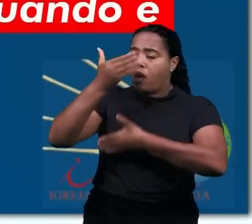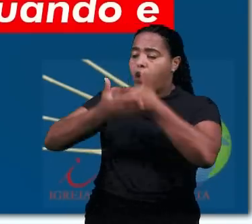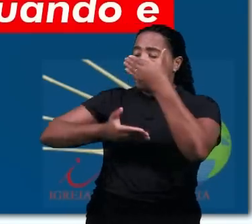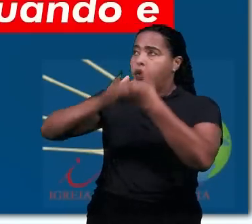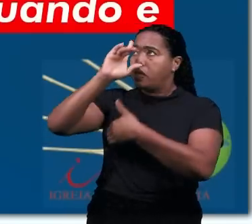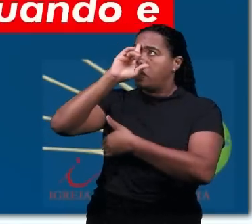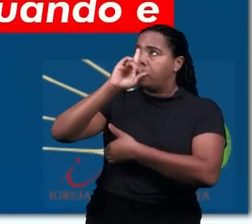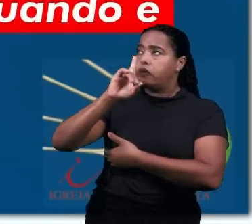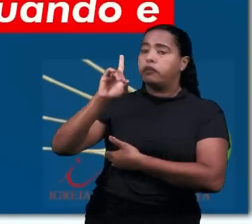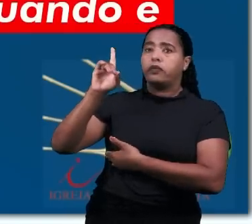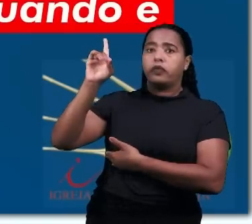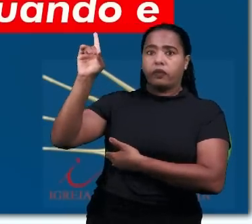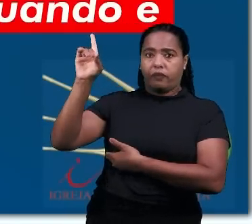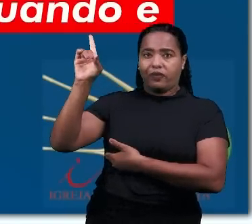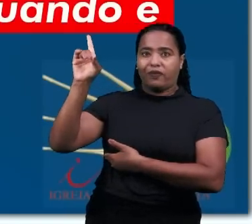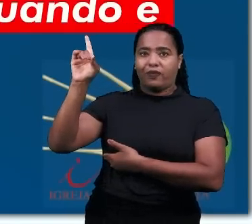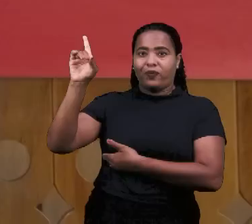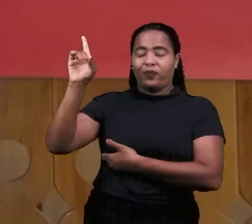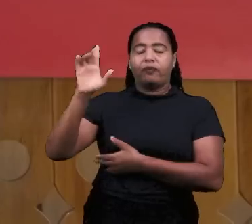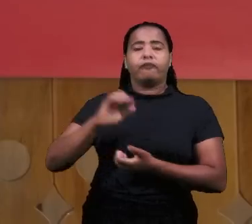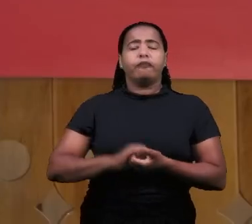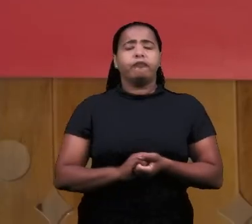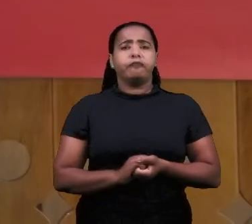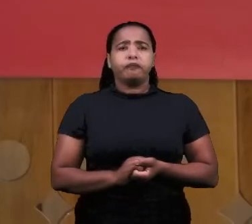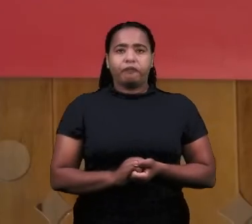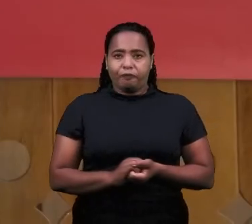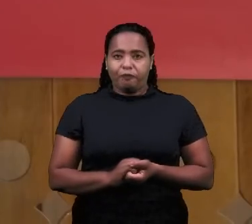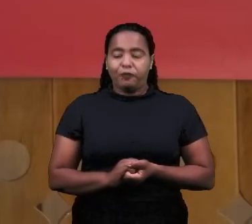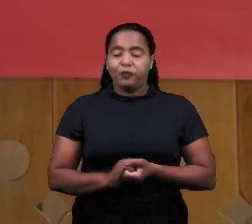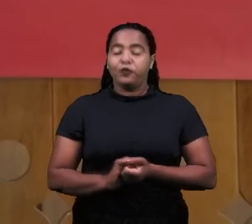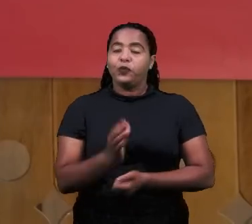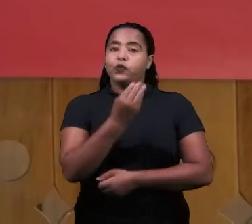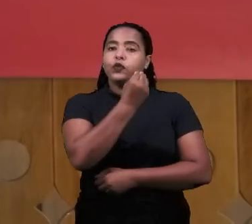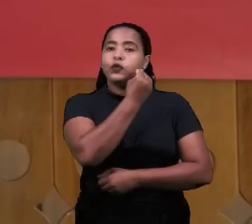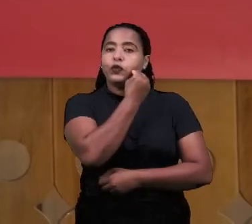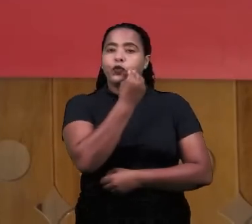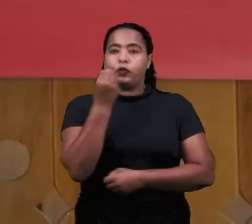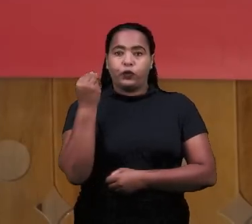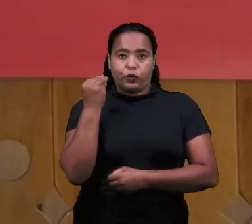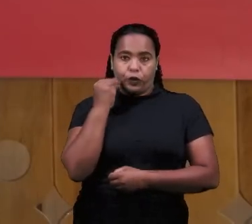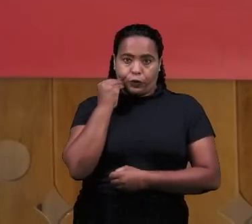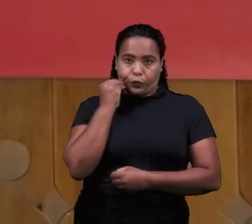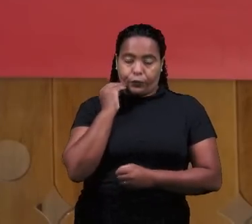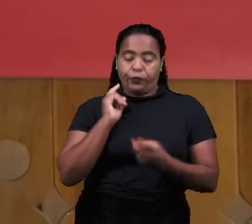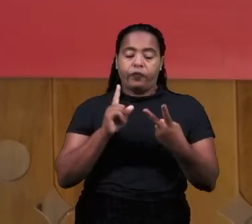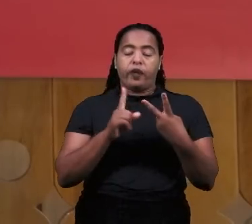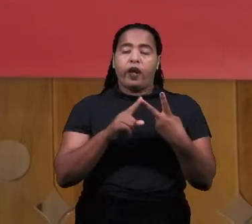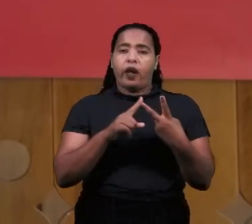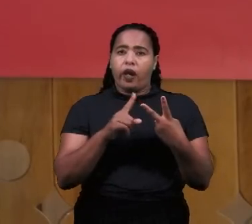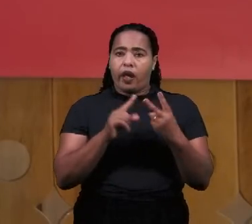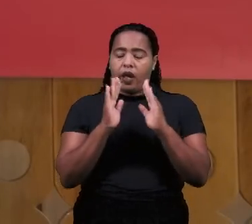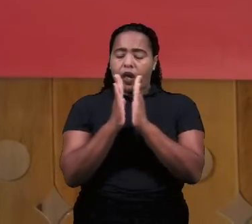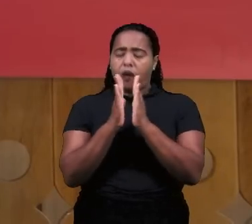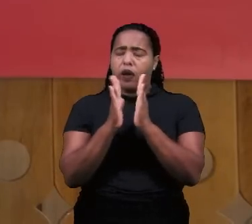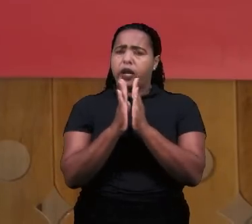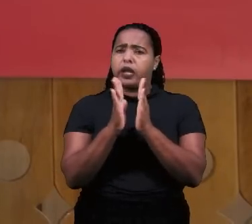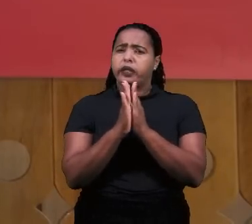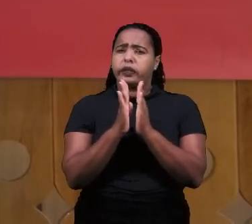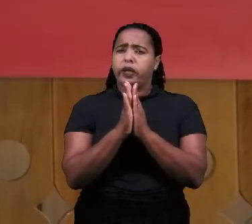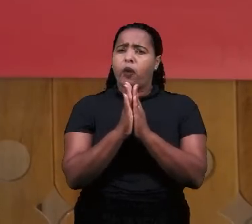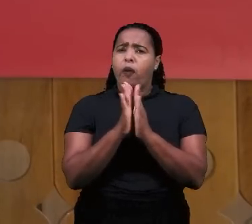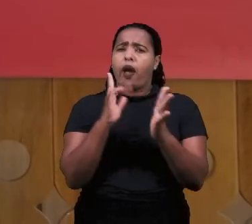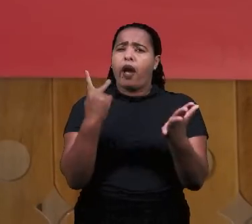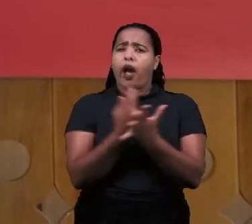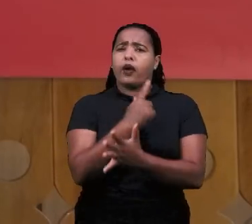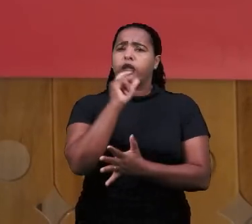dos céus. O jejum e a oração nos leva a uma comunhão